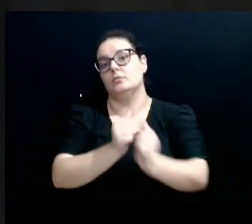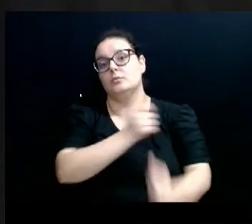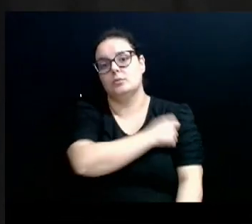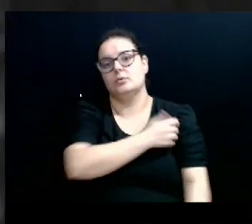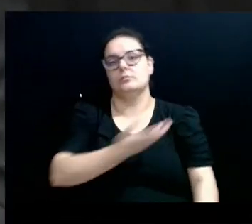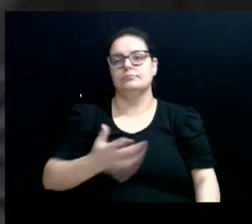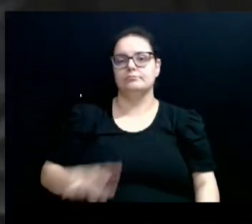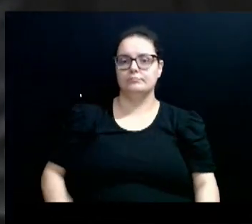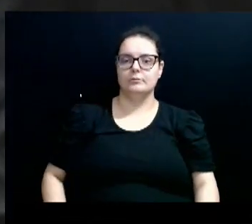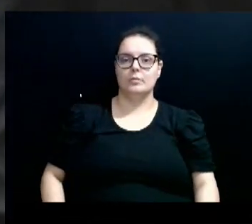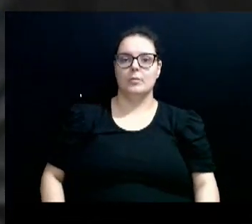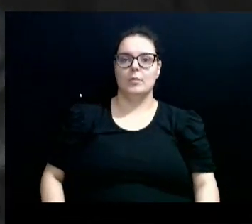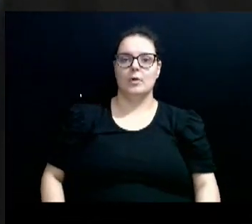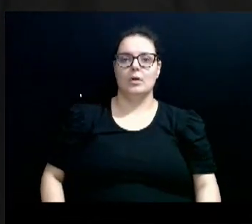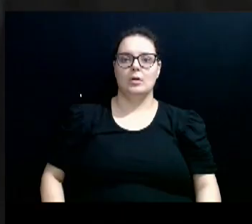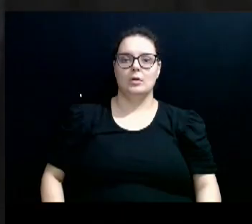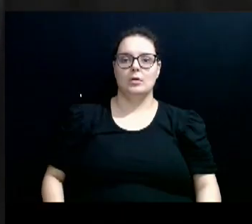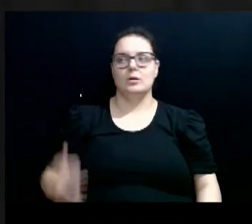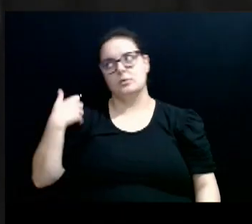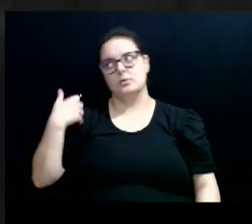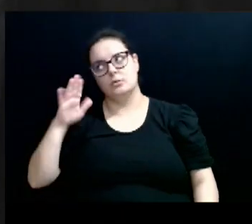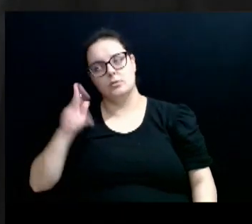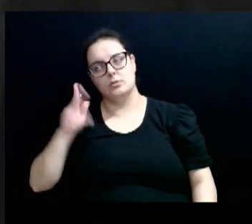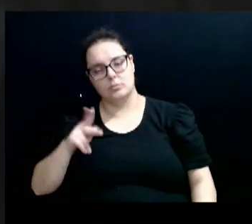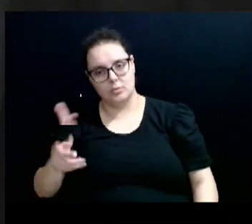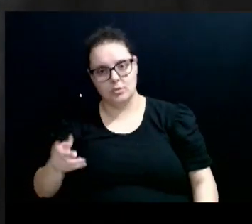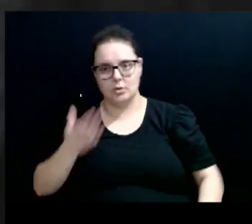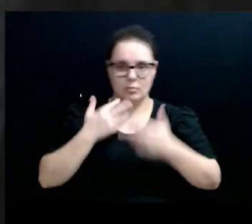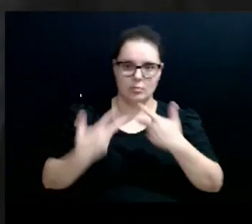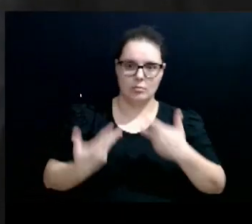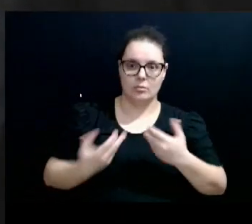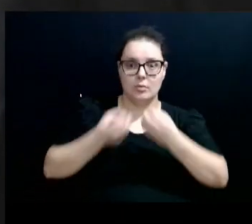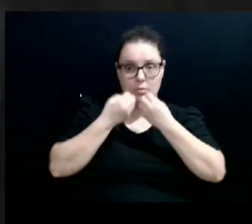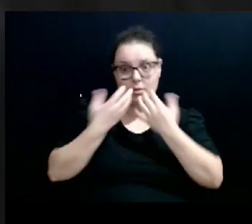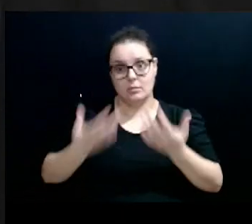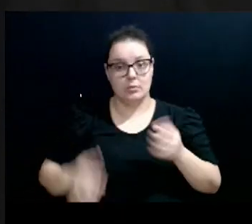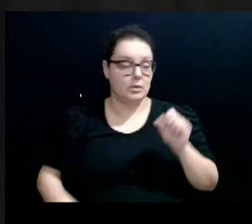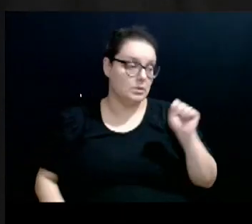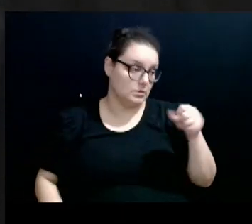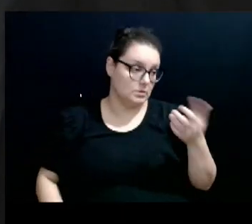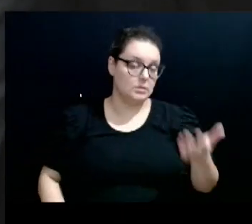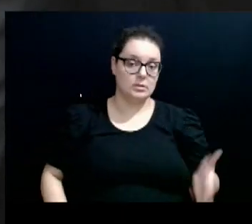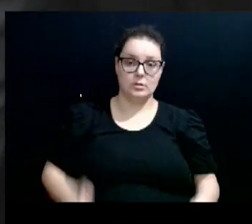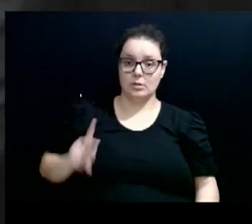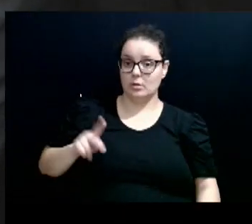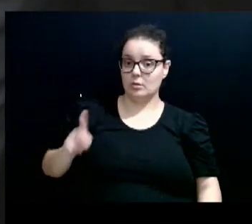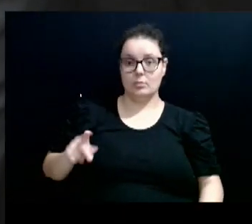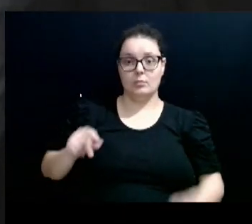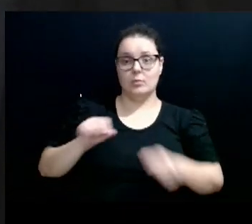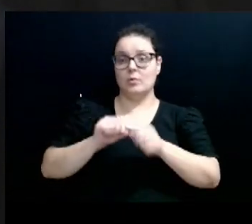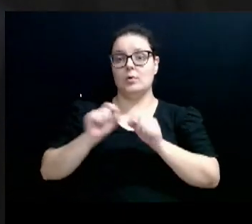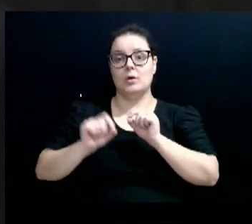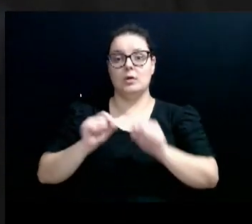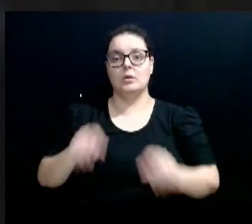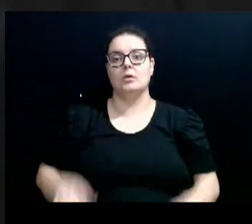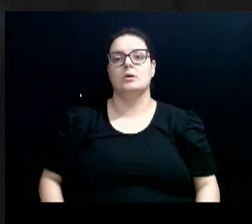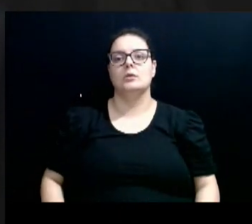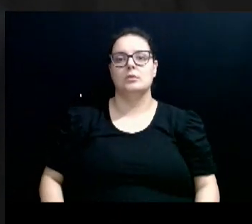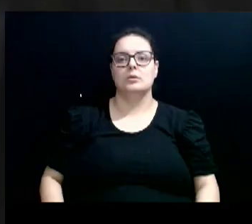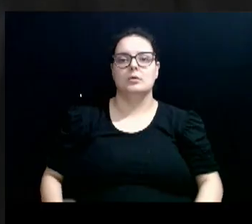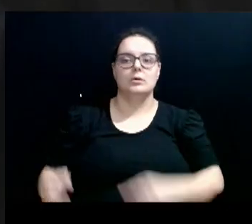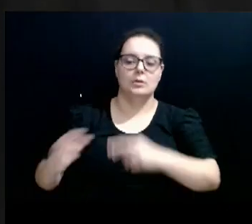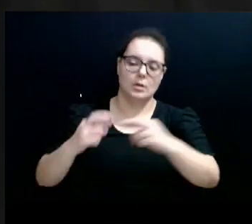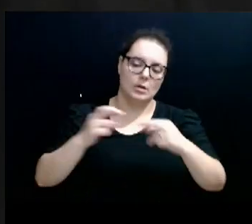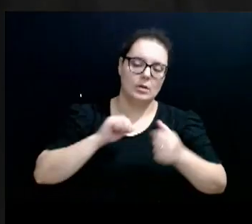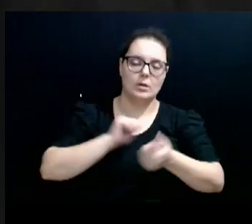se o professor está comendo, deve ser bom. E o professor pode fazer o quê? A fiscalização da qualidade da merenda.